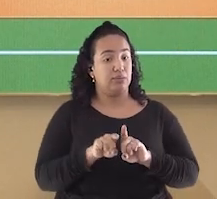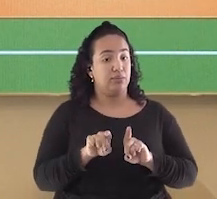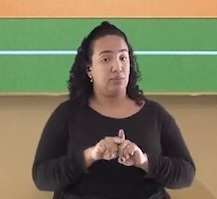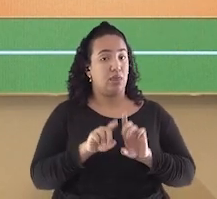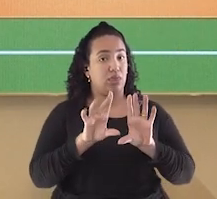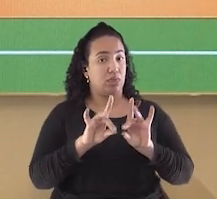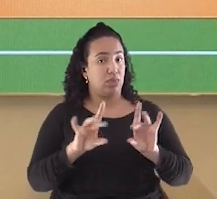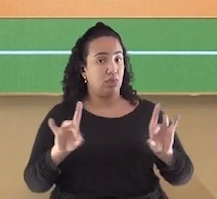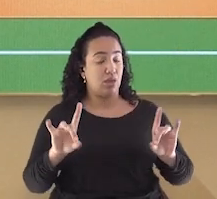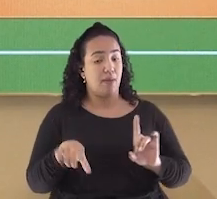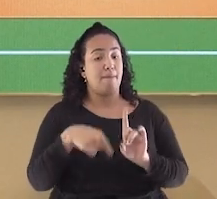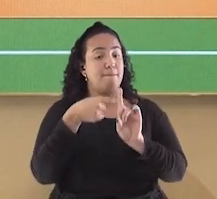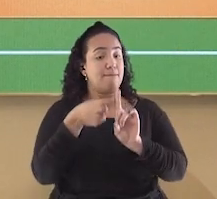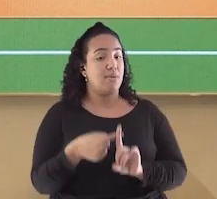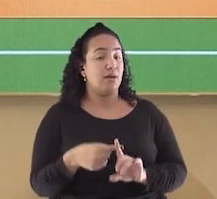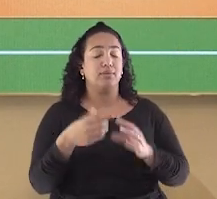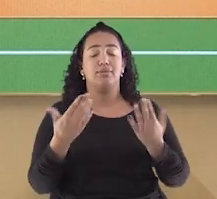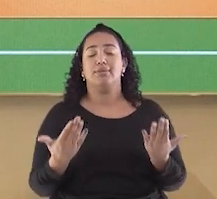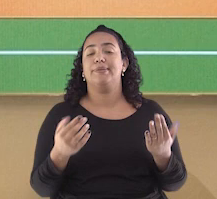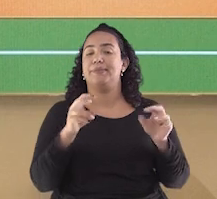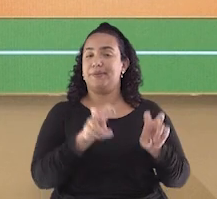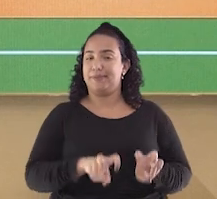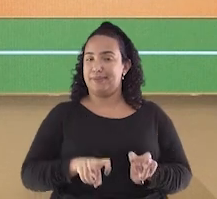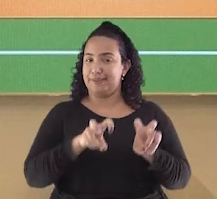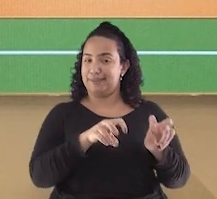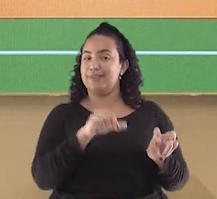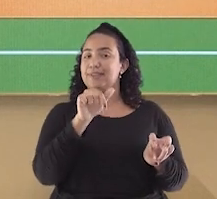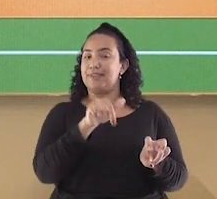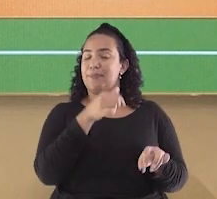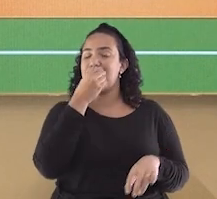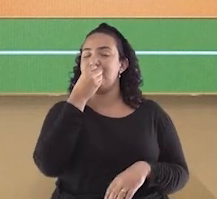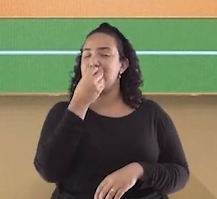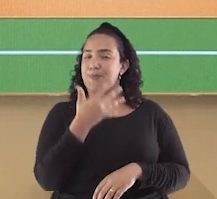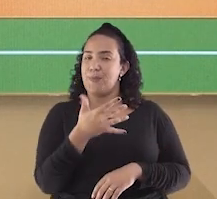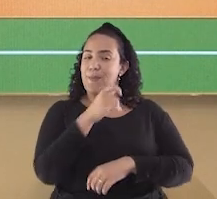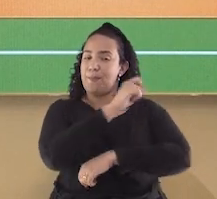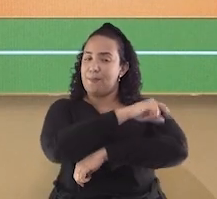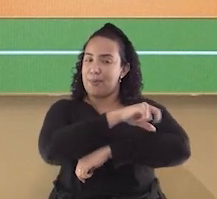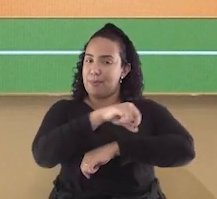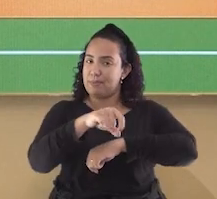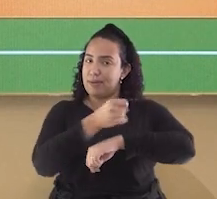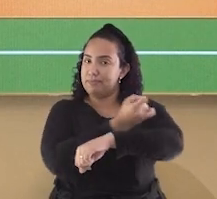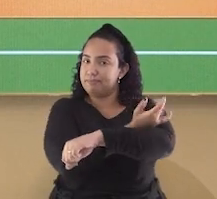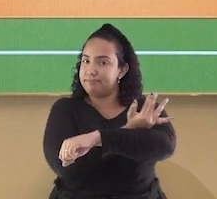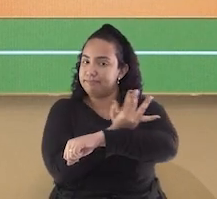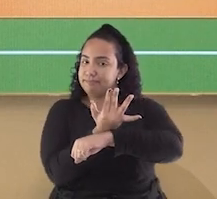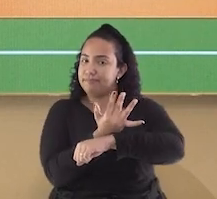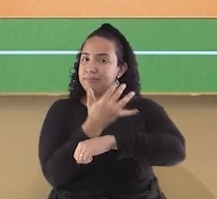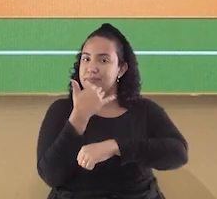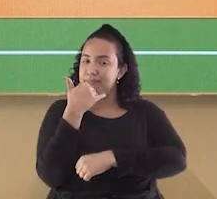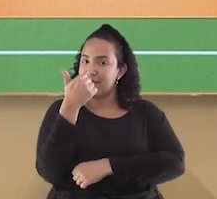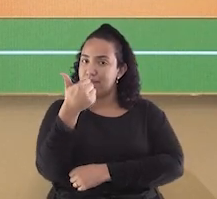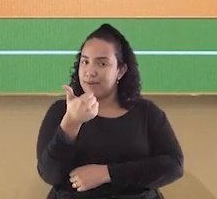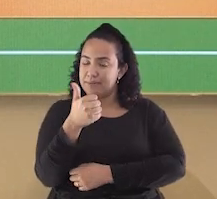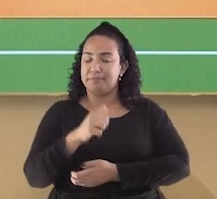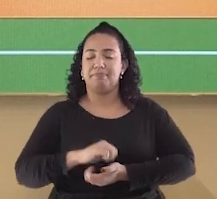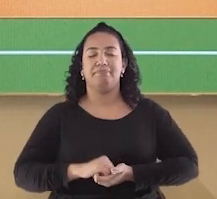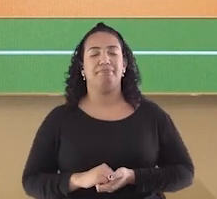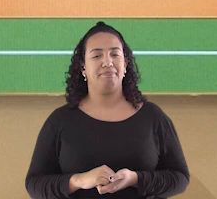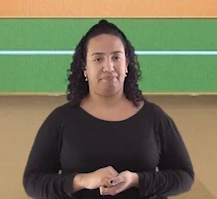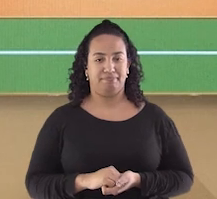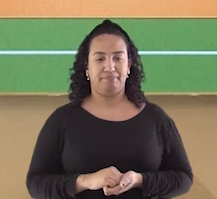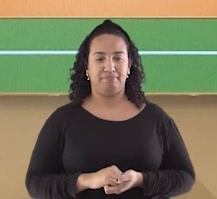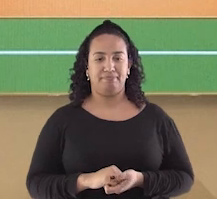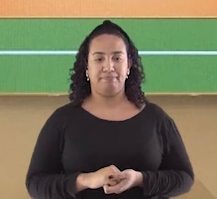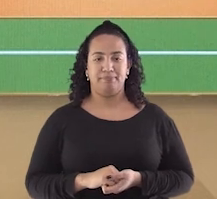a primavera traz o calor, como no verão. Mas, diferente dele, as chuvas de primavera são mais regulares e favorecem